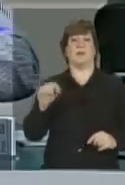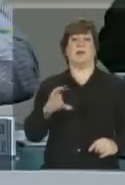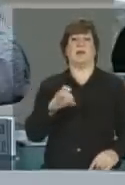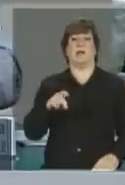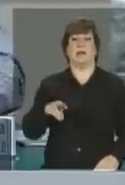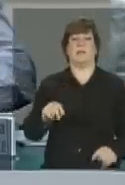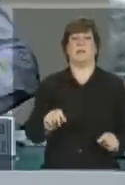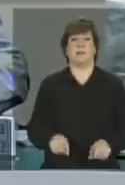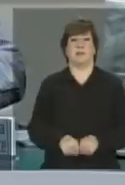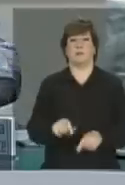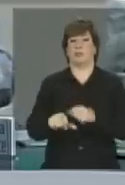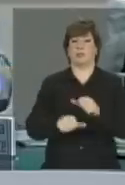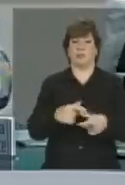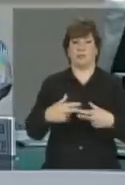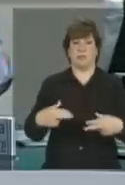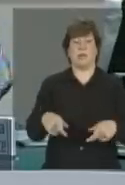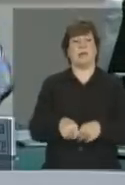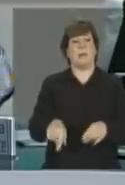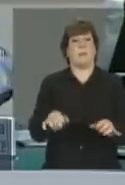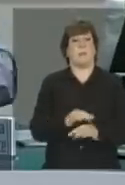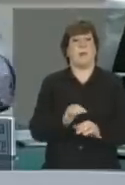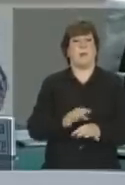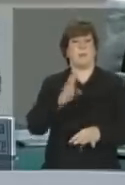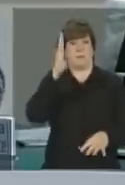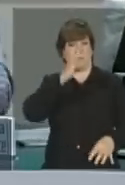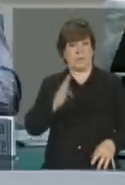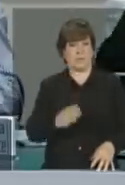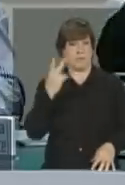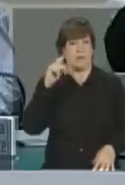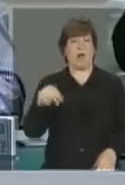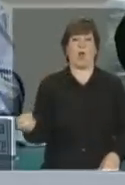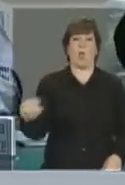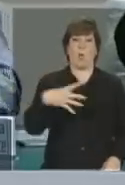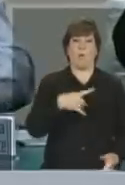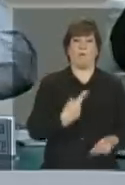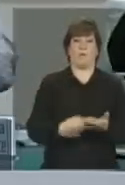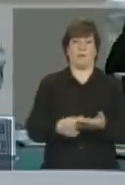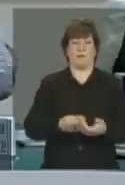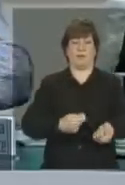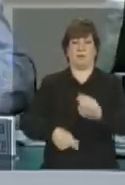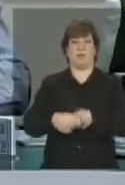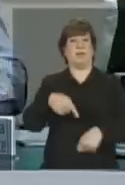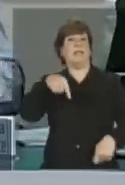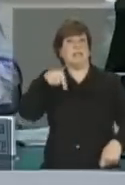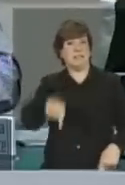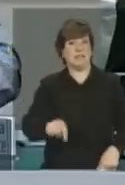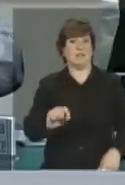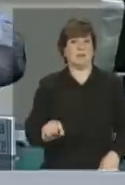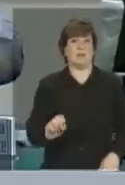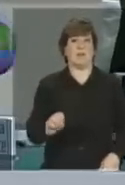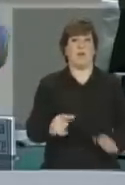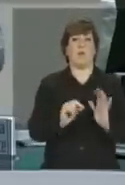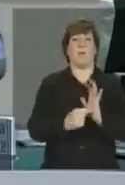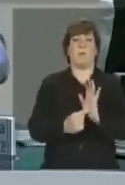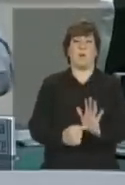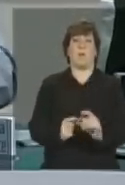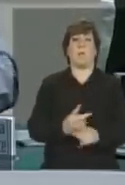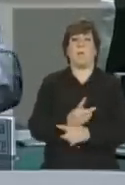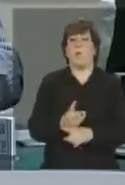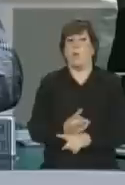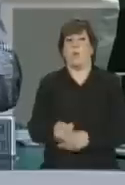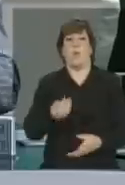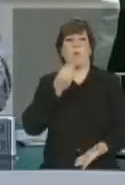significa a preparação do Brasil para as novas negociações. E isso é o desenho que se busca de espaços, além,